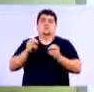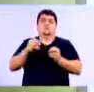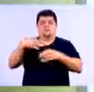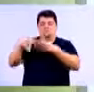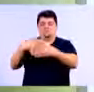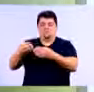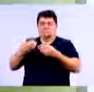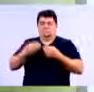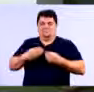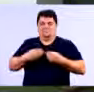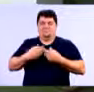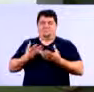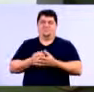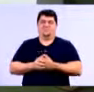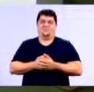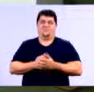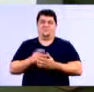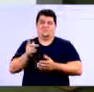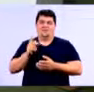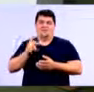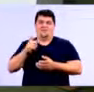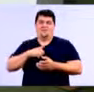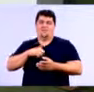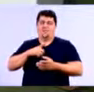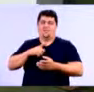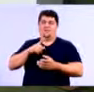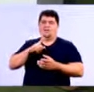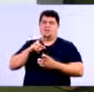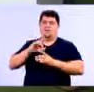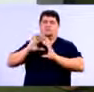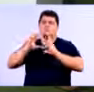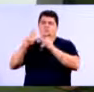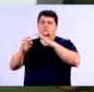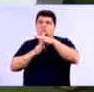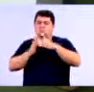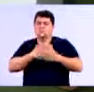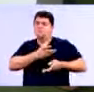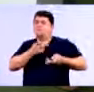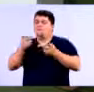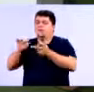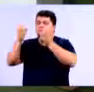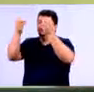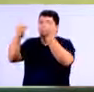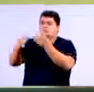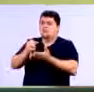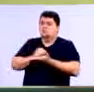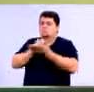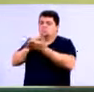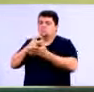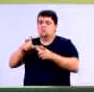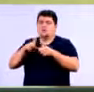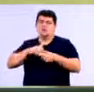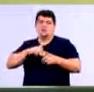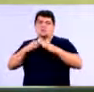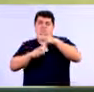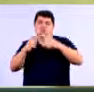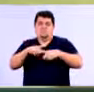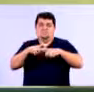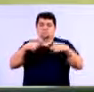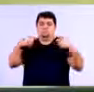esse laço. O professor Paulo que é consultor, né, gente, nessa área de investimentos financeiros para as empresas que desejam ampliar suas formas